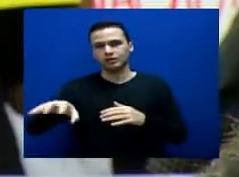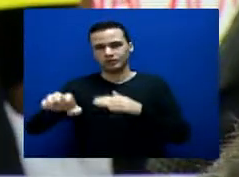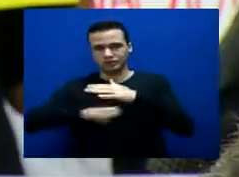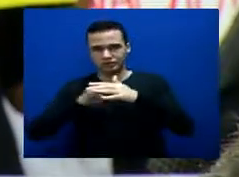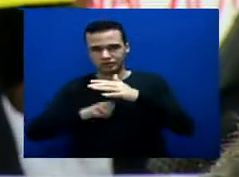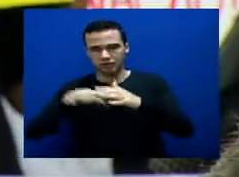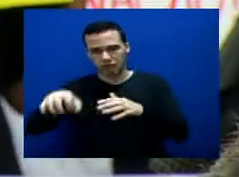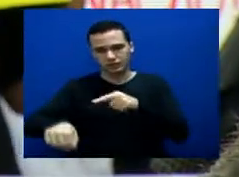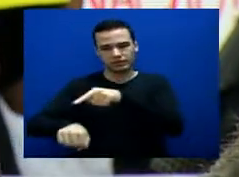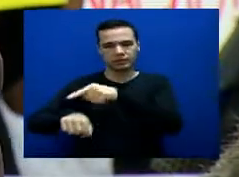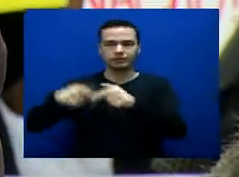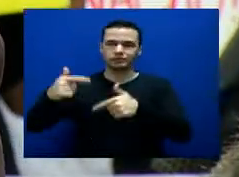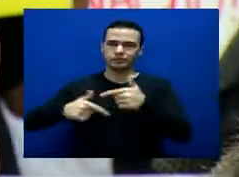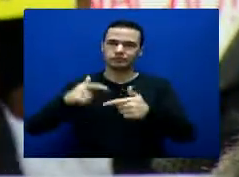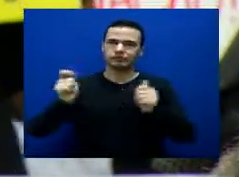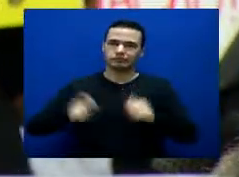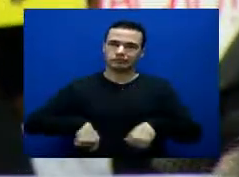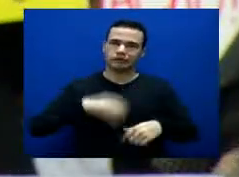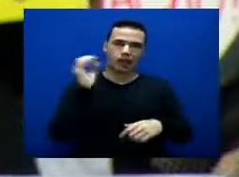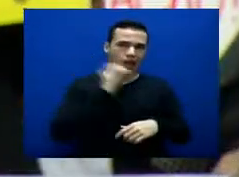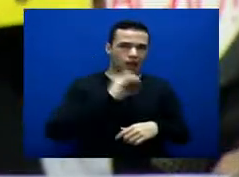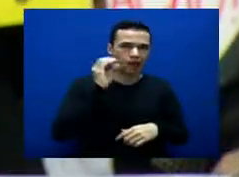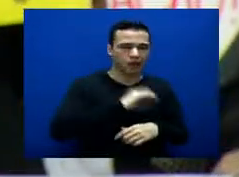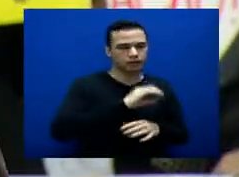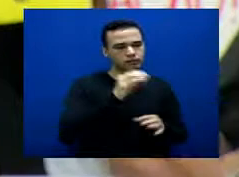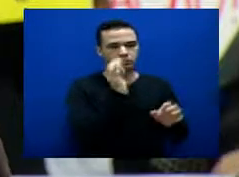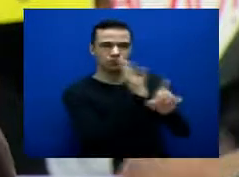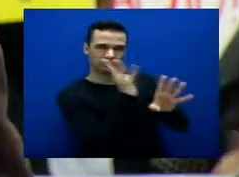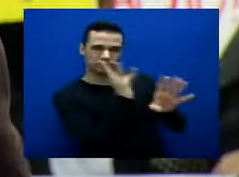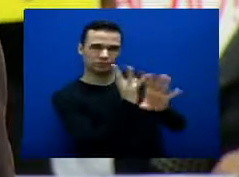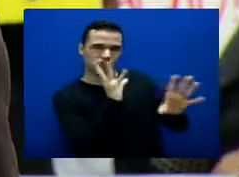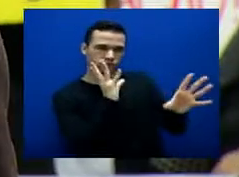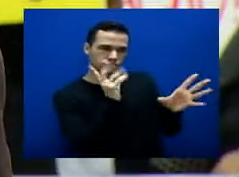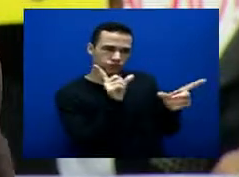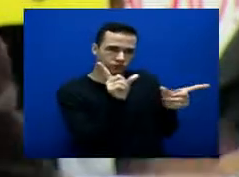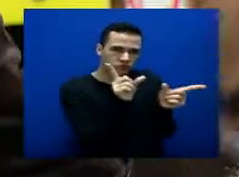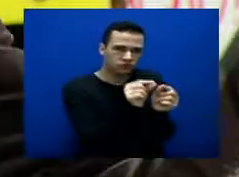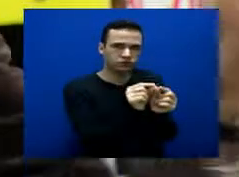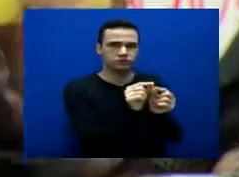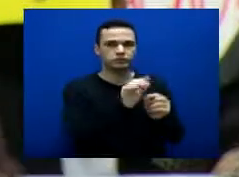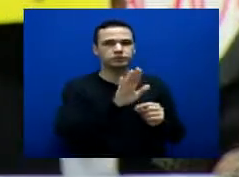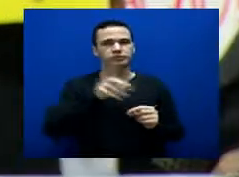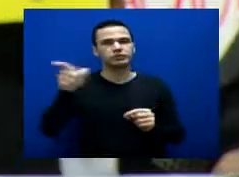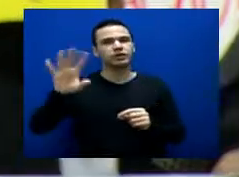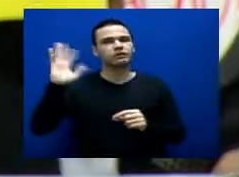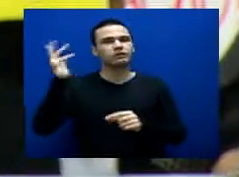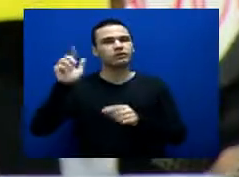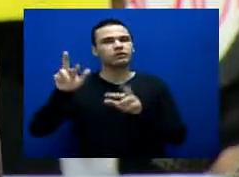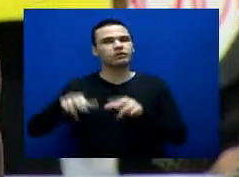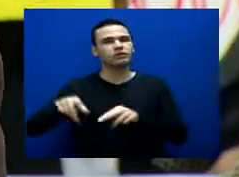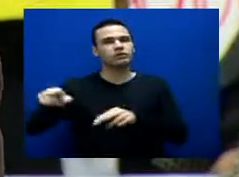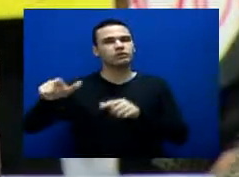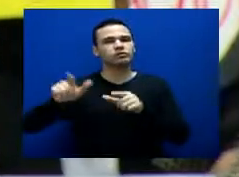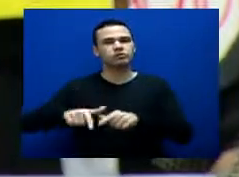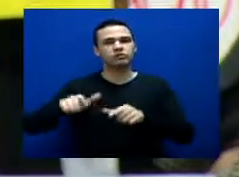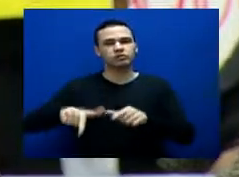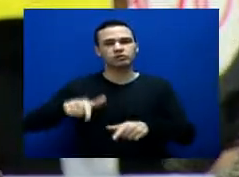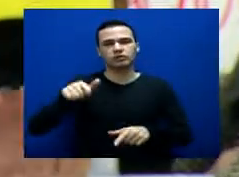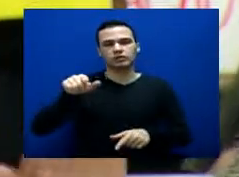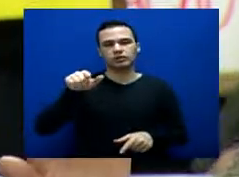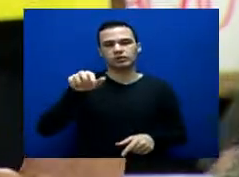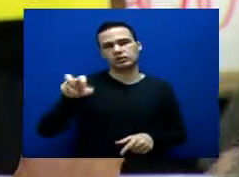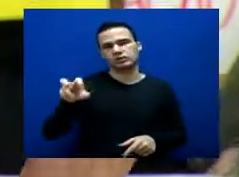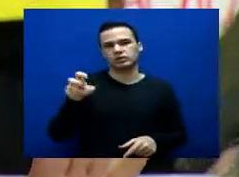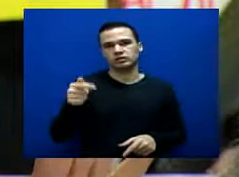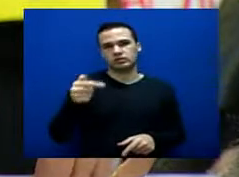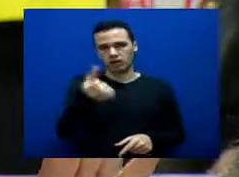para acelerar as consultas atrasadas, que é o que está acontecendo com uma empresa terceirizada lá no Jardim São Guilherme. Mas isso